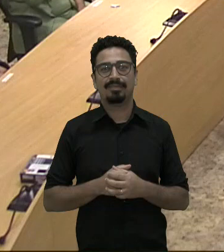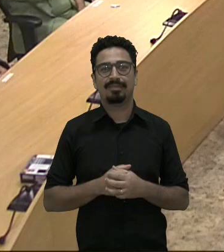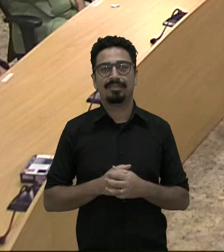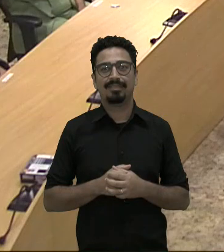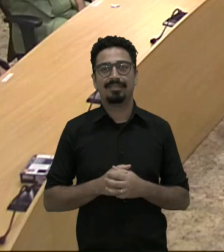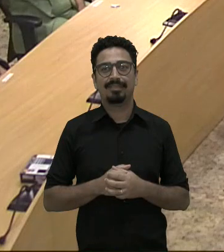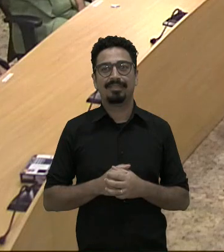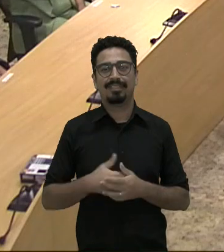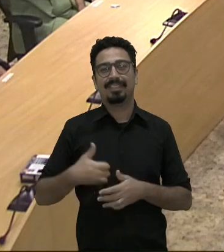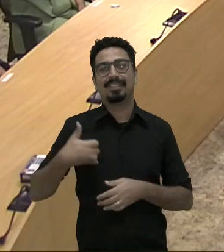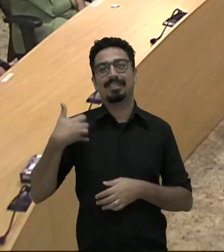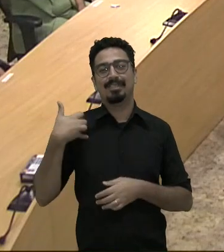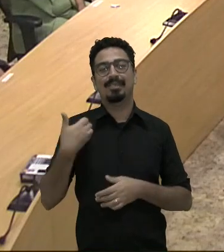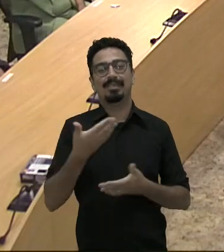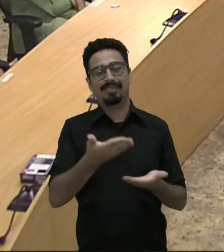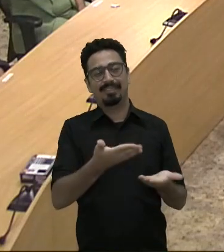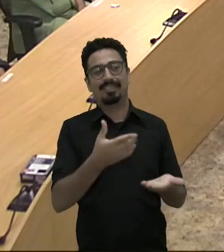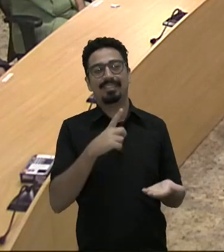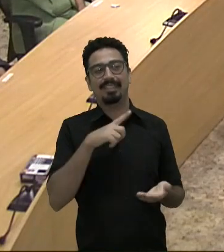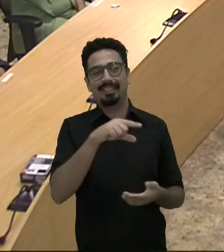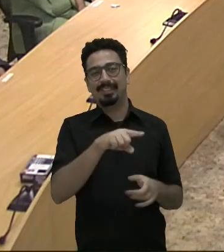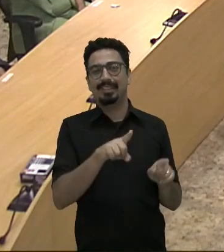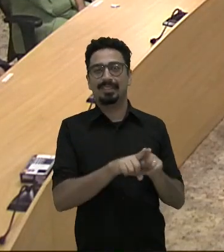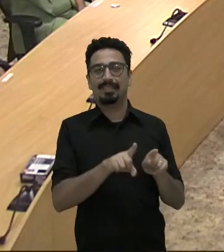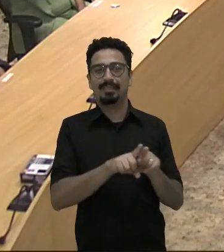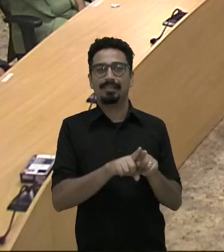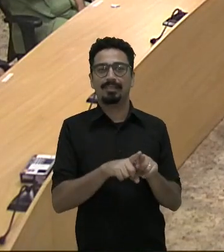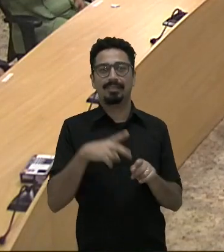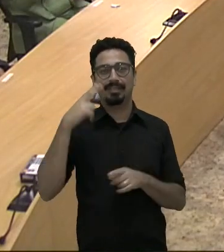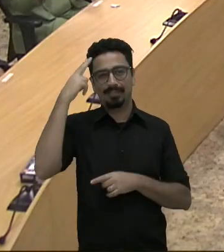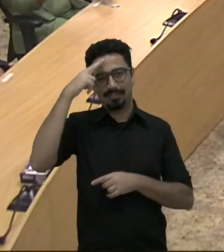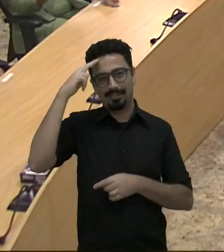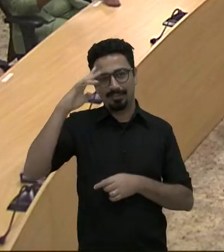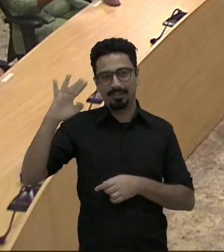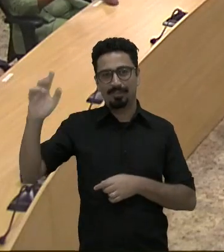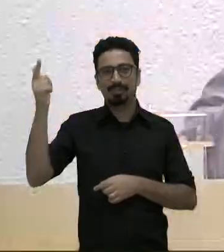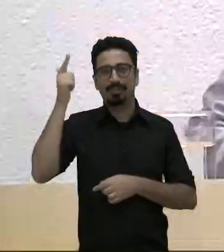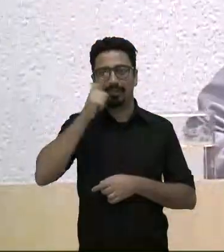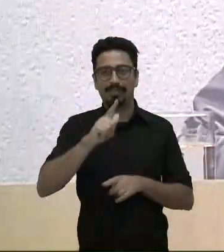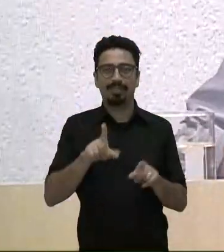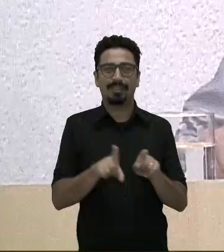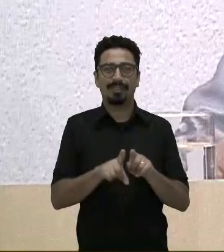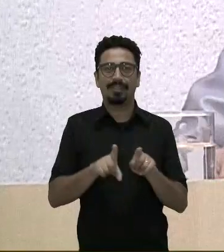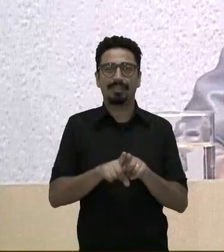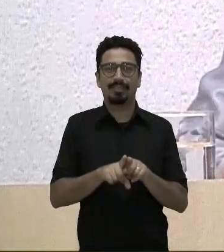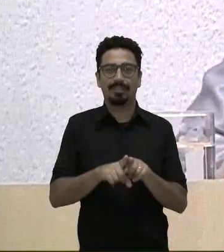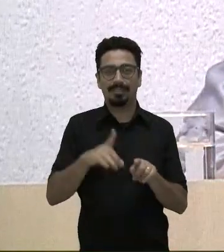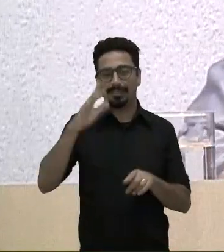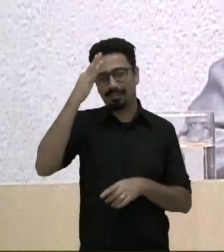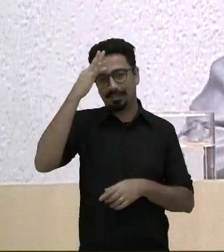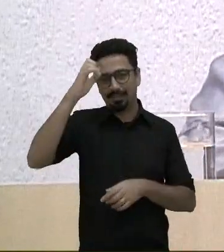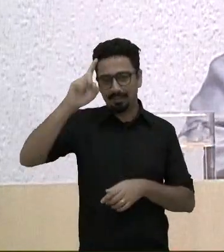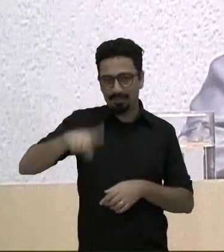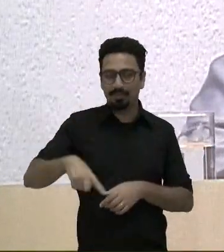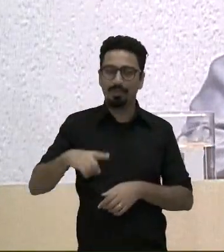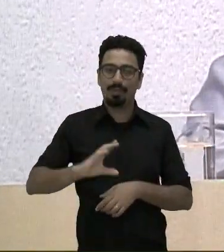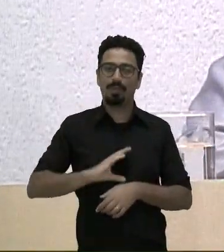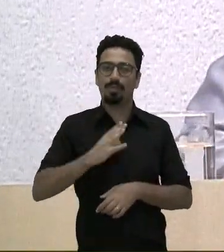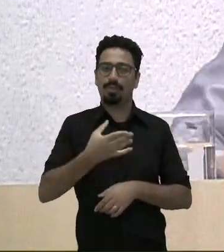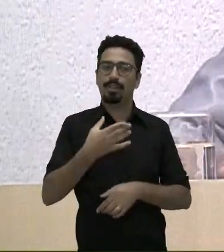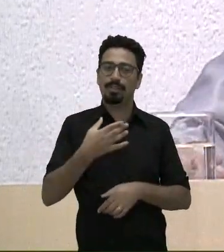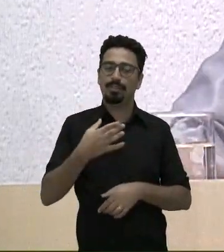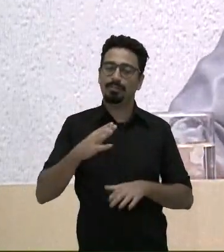Que honra ouvir isso, né? Sonhos são para se realizar. Vamos com fé e coragem e atitude que nós conseguimos.